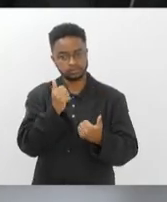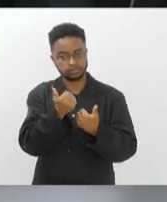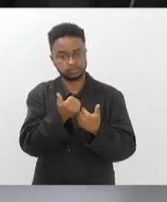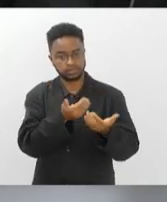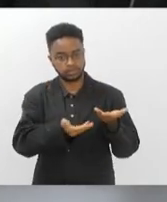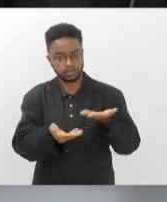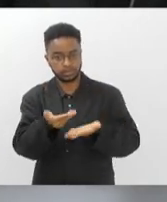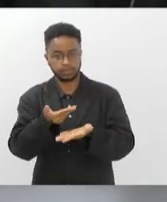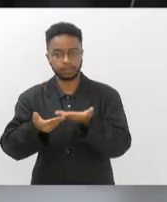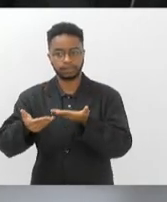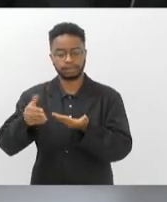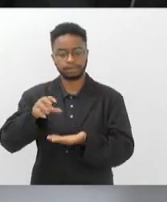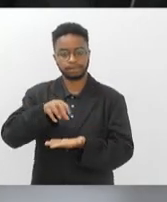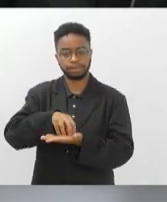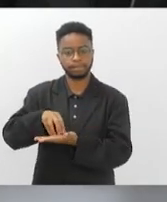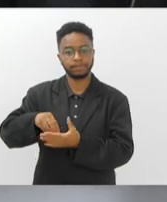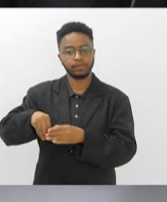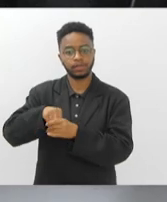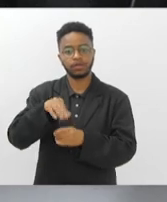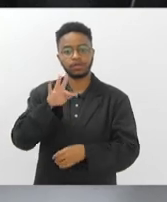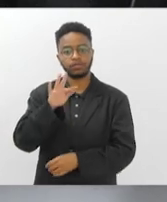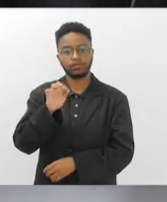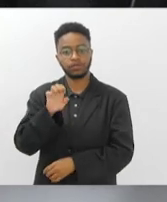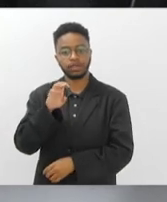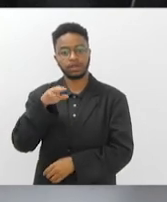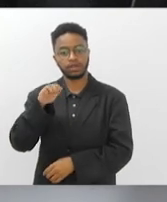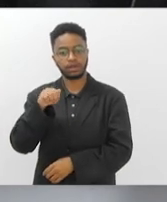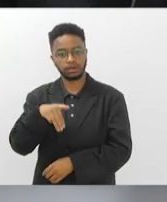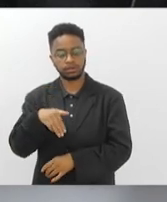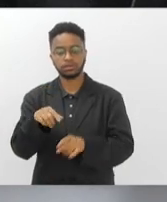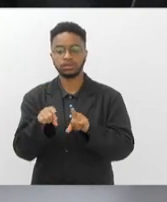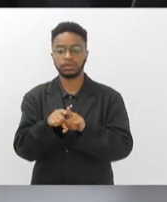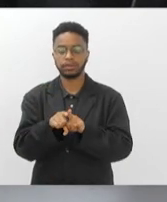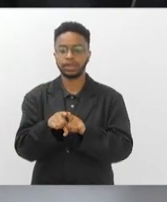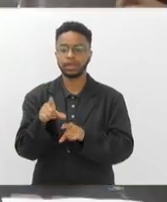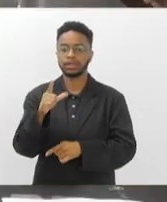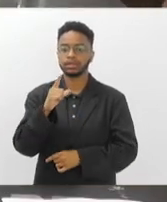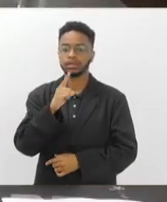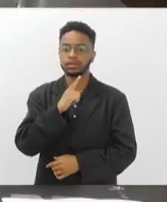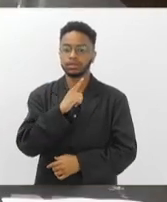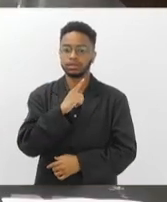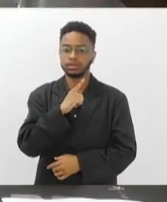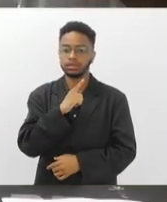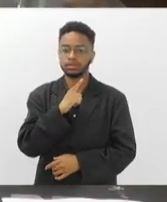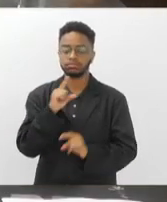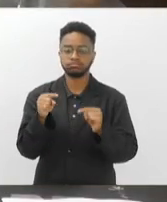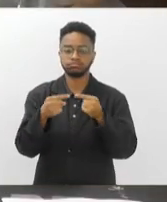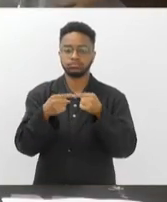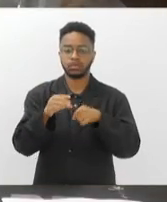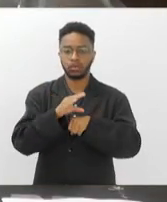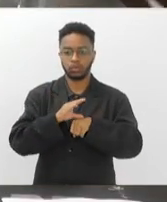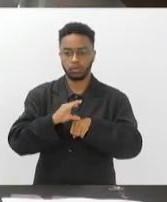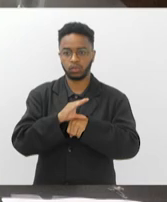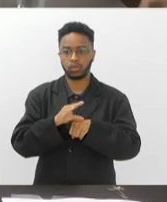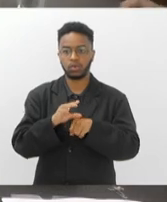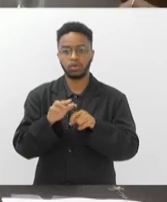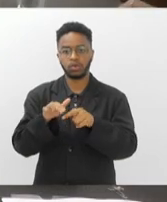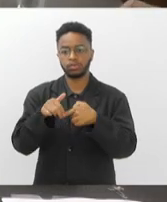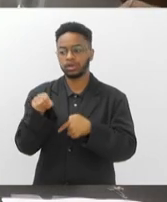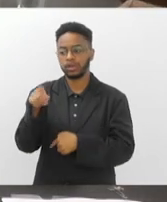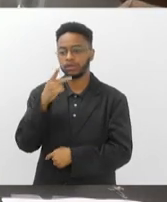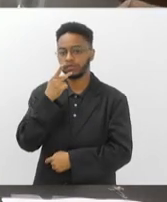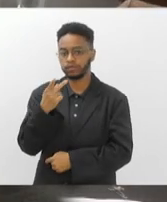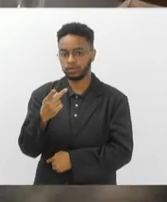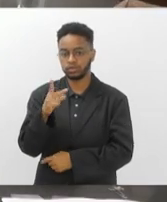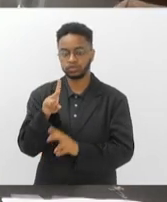e dentro do FECAM. E teria transparência. E teria total constitucionalidade, porque ele estaria legislando